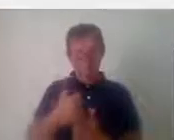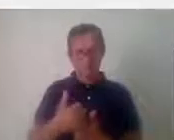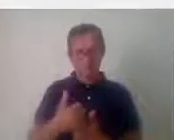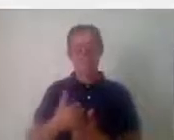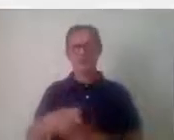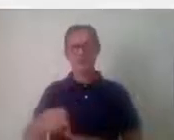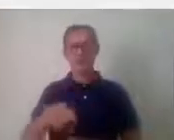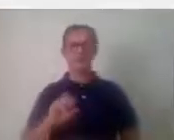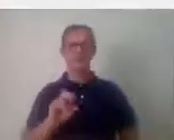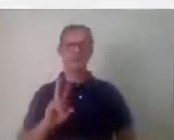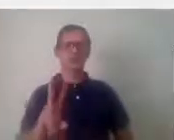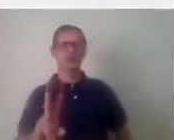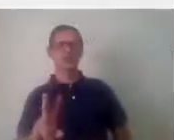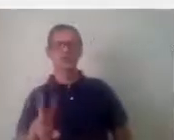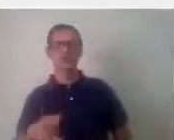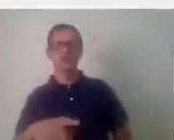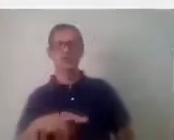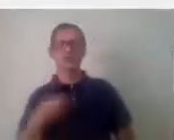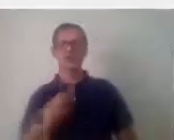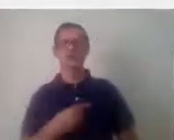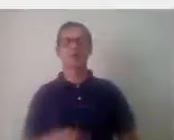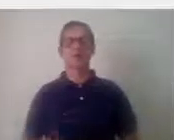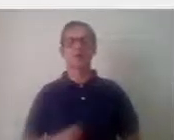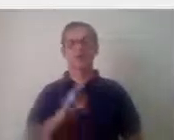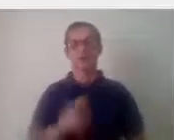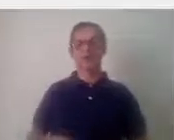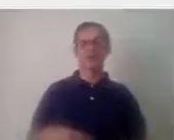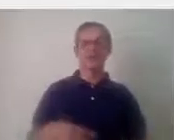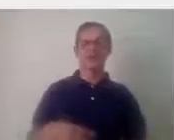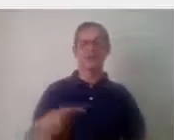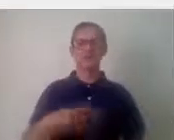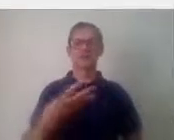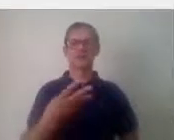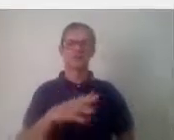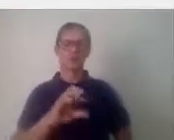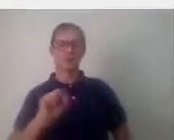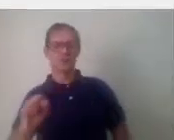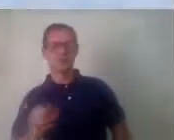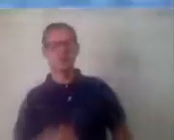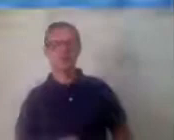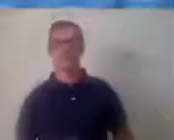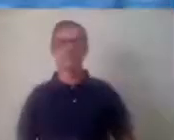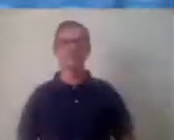lugar do x o 2. Nós vamos obter como resultado menos